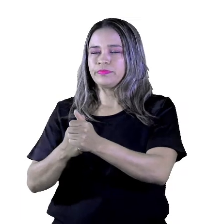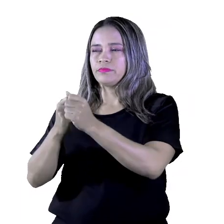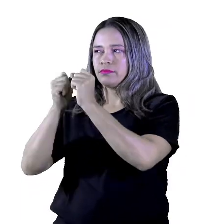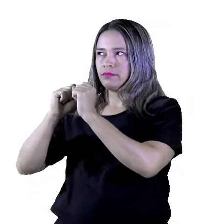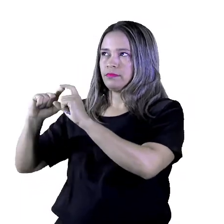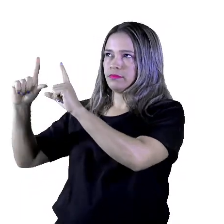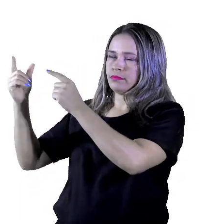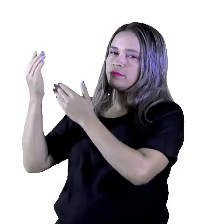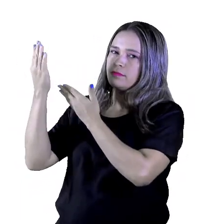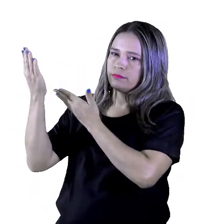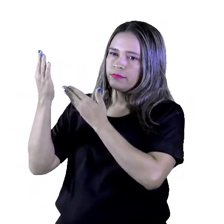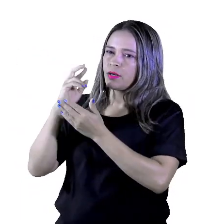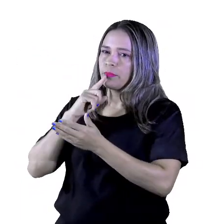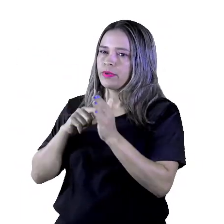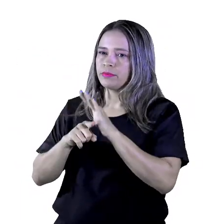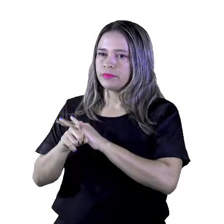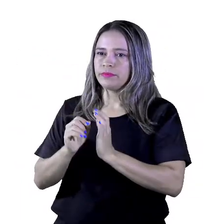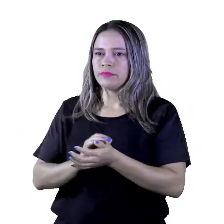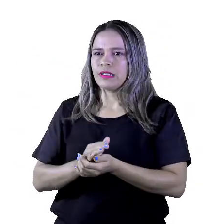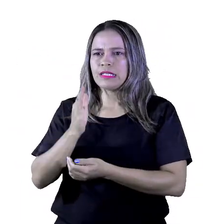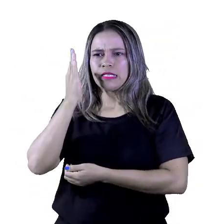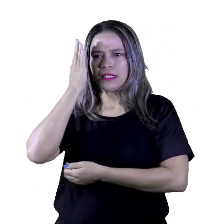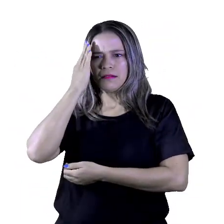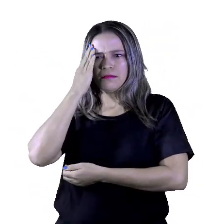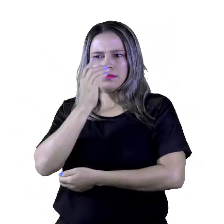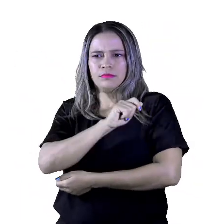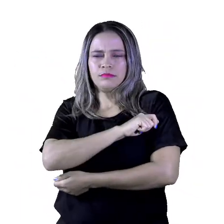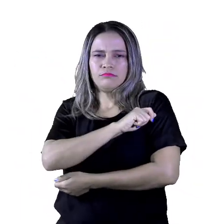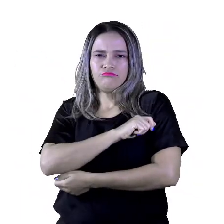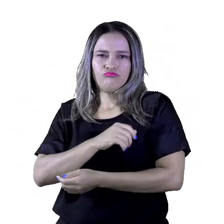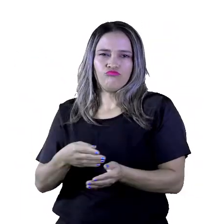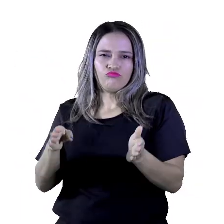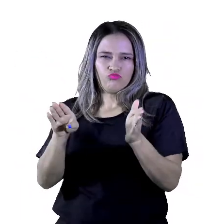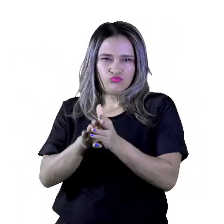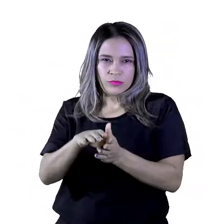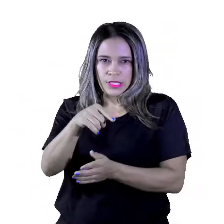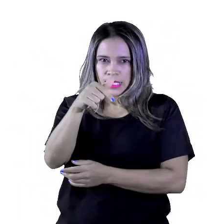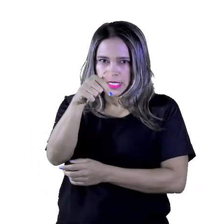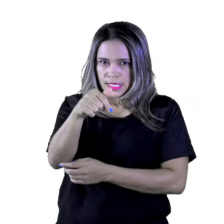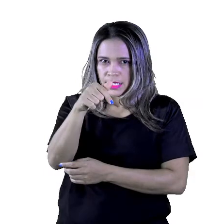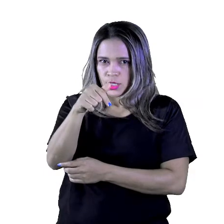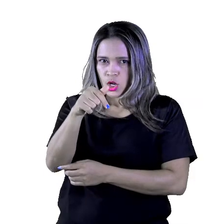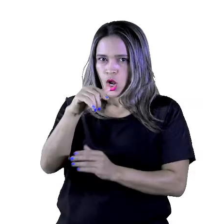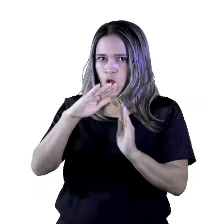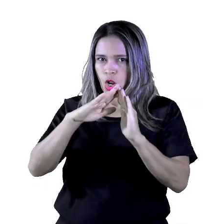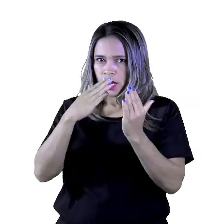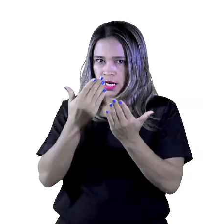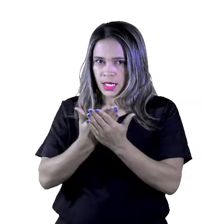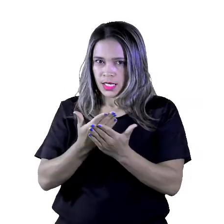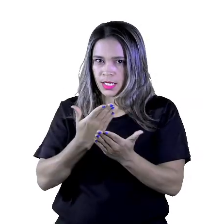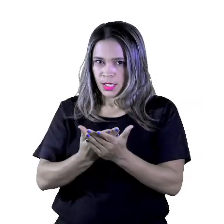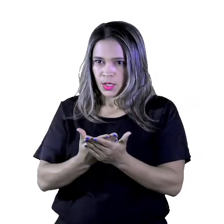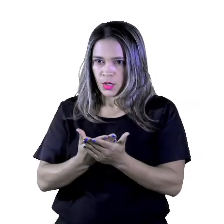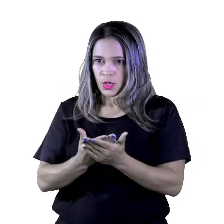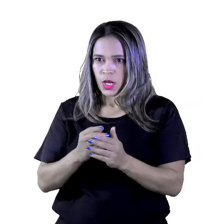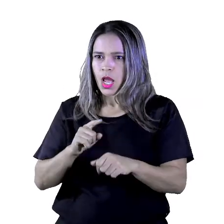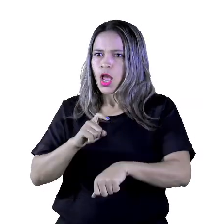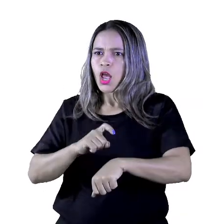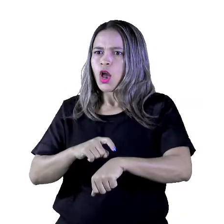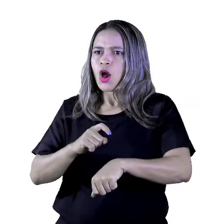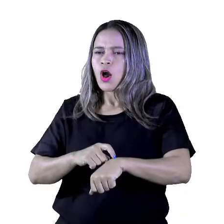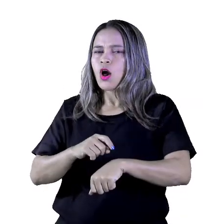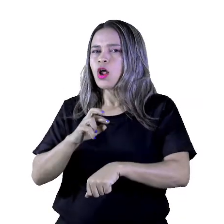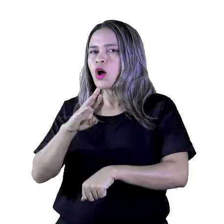slide de vocês a pergunta. Sabendo que os alunos chegaram às 7 horas na escola, que horas Roberto saiu de